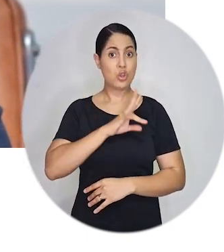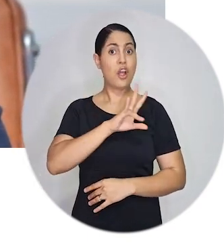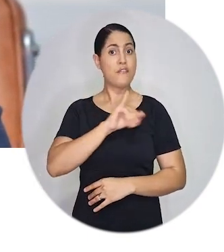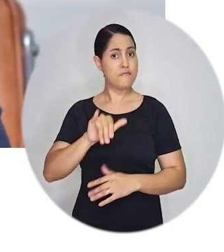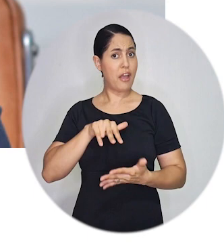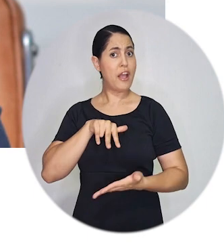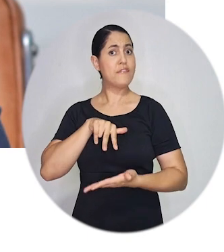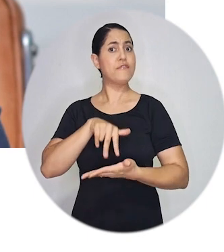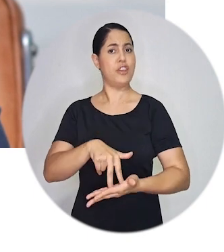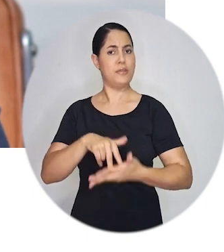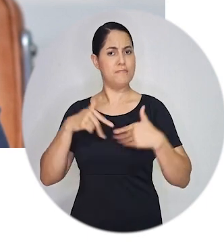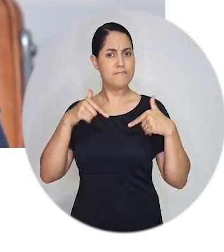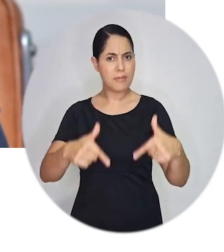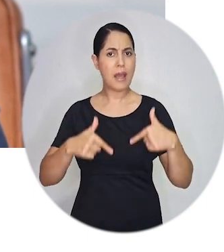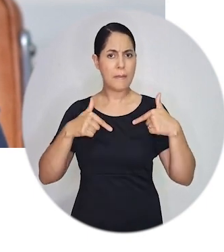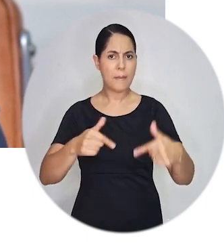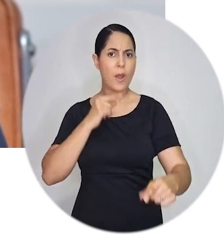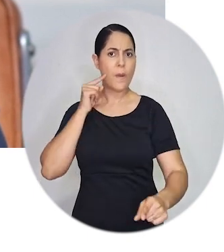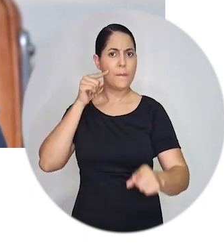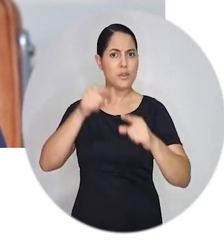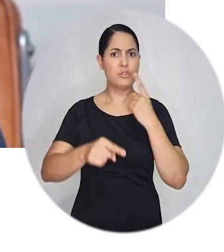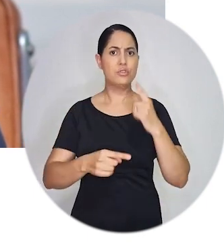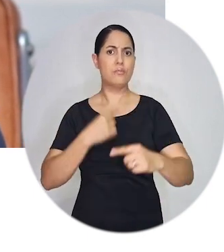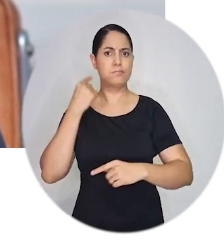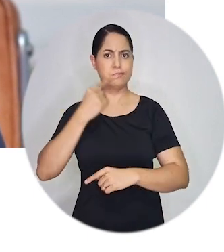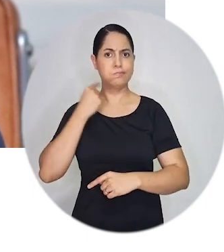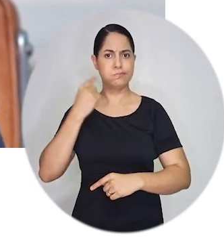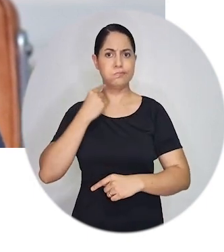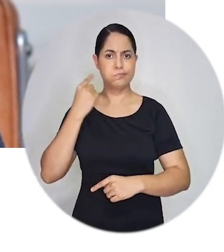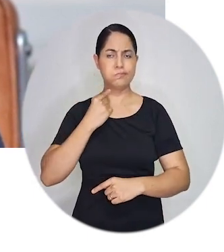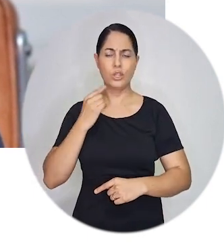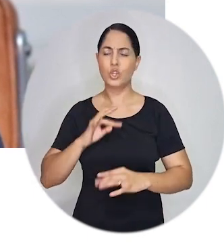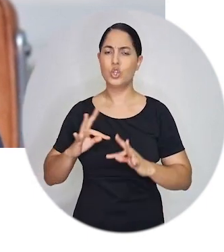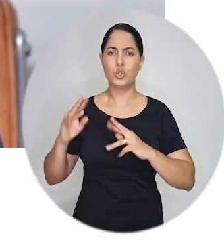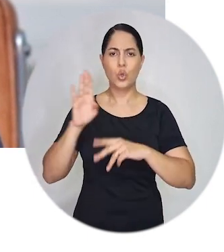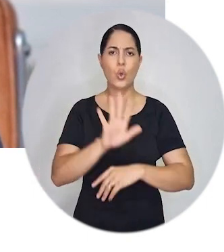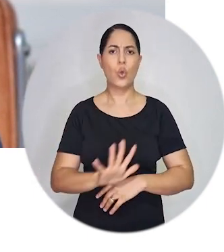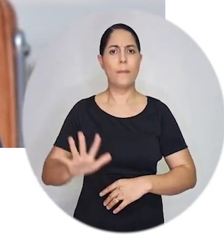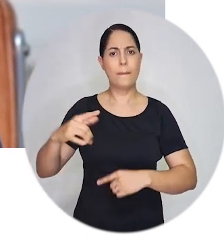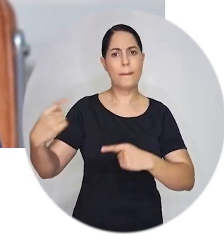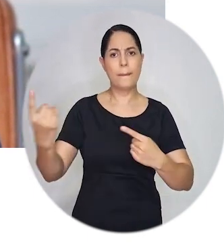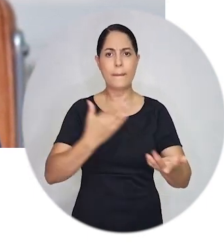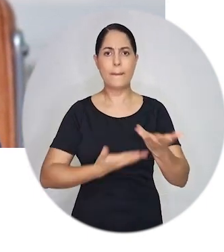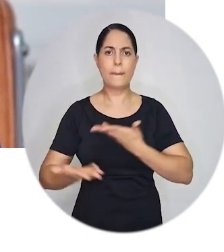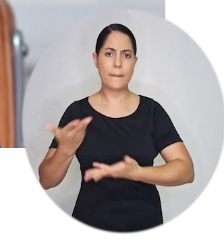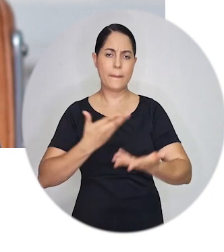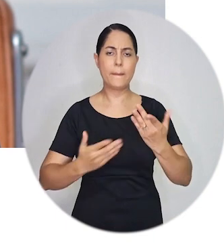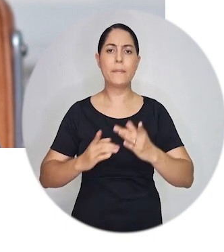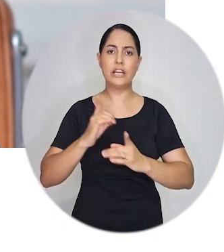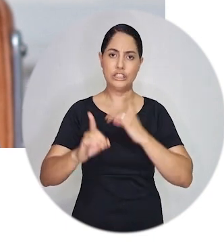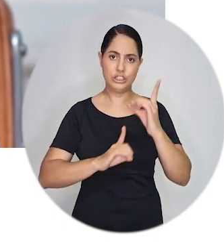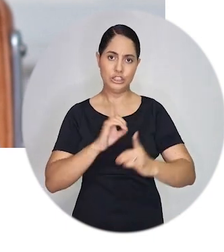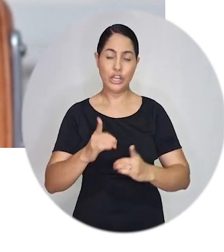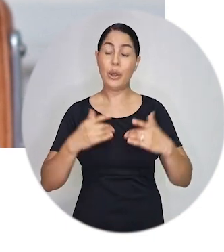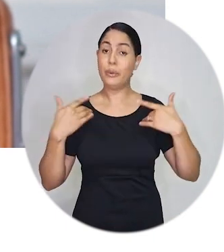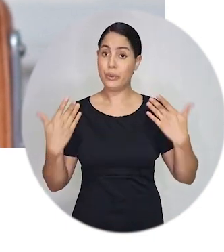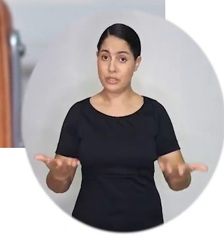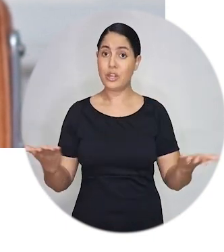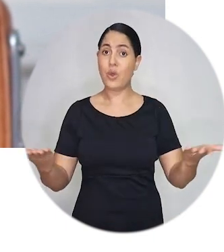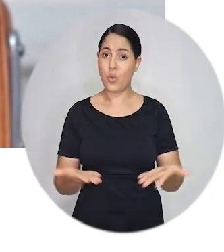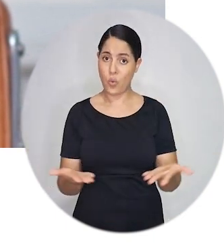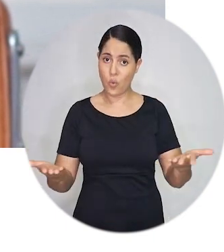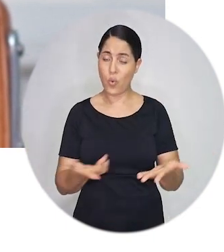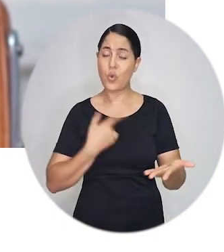nosso propósito de manter um diálogo cada vez mais intenso com advogadas e advogados de todo o Brasil. Que